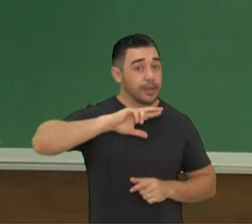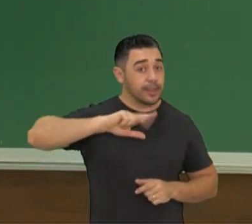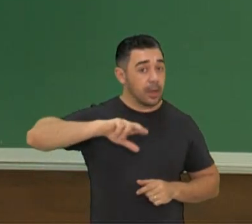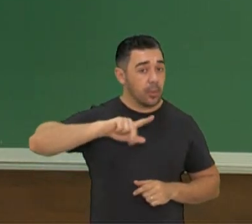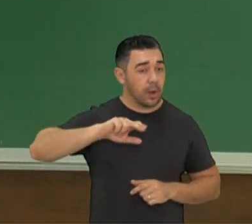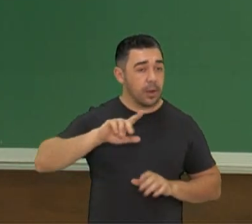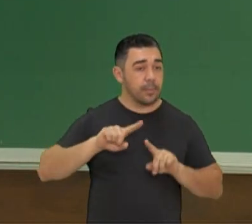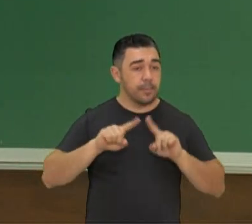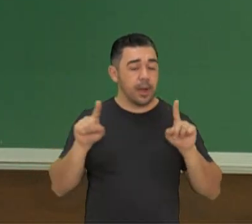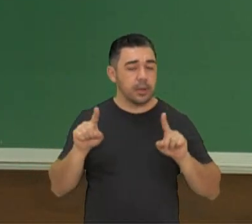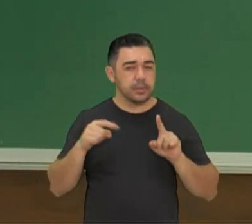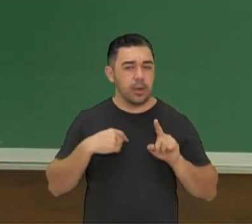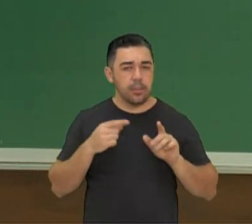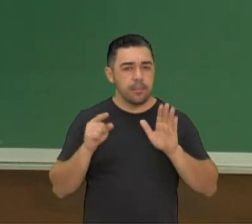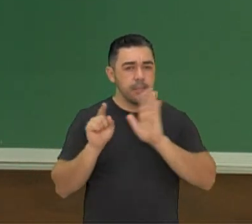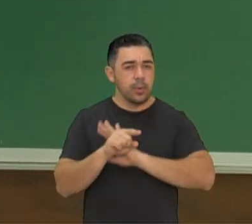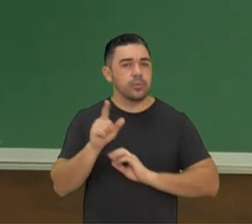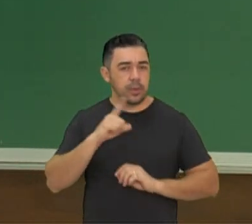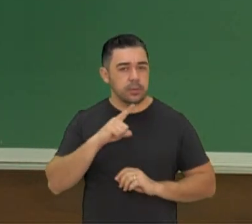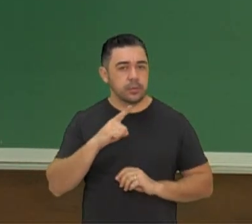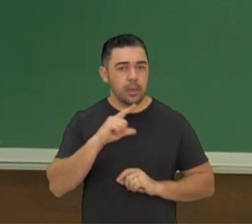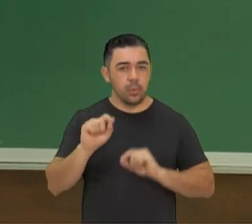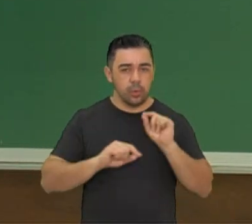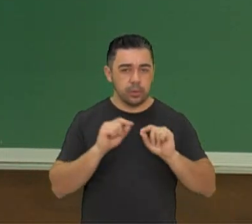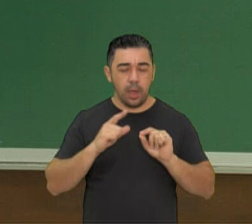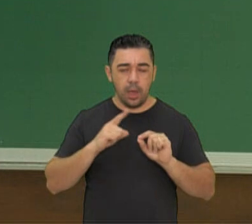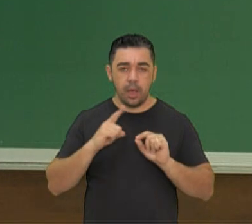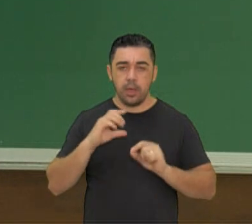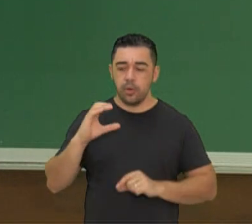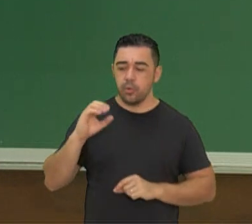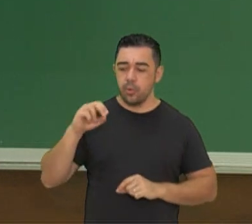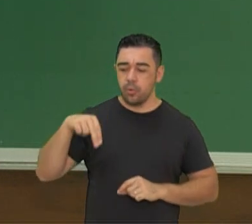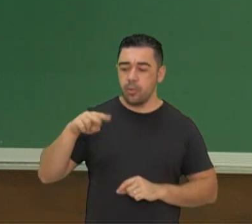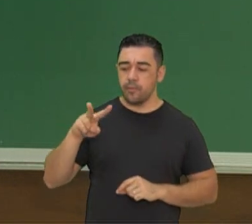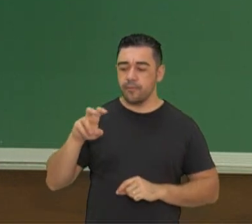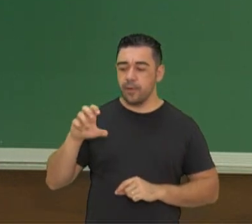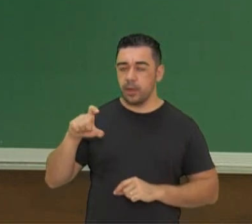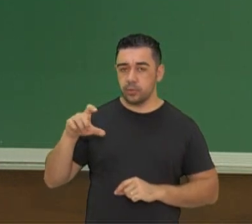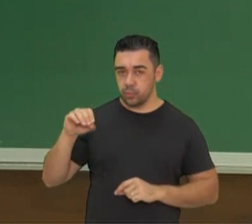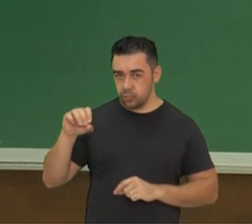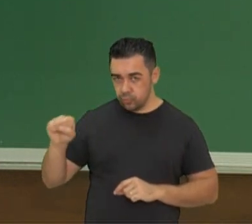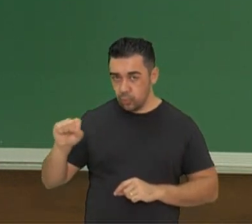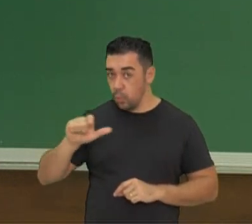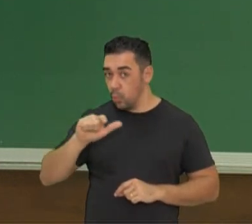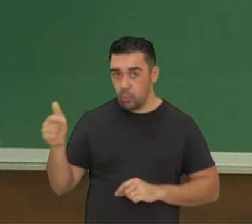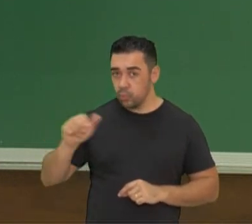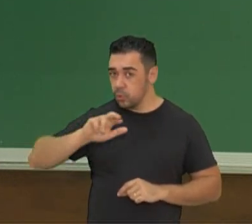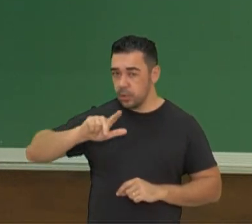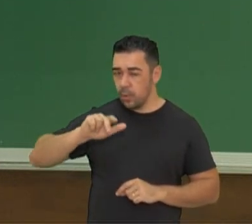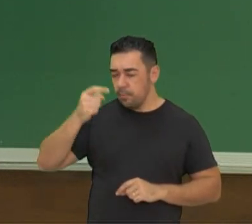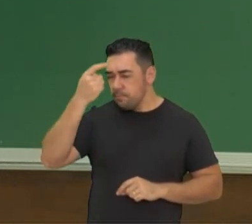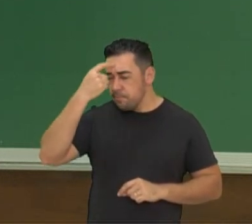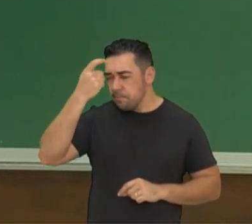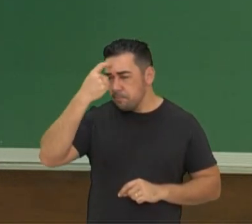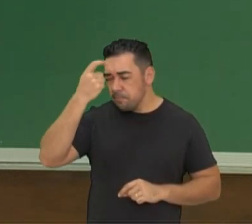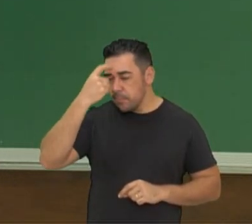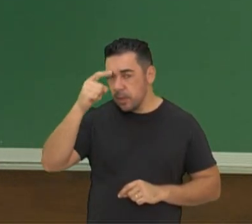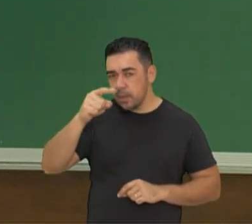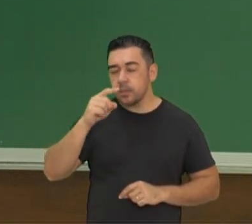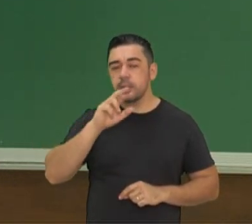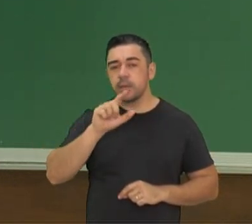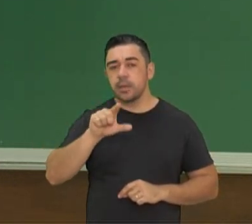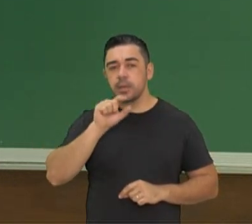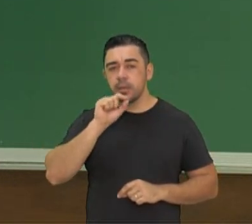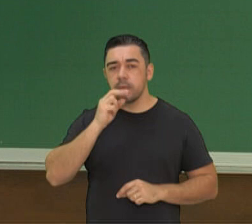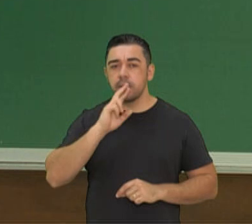maneira muito particular. Alguns são convexos, outros não, certo? Então, pense um pouquinho e assinale